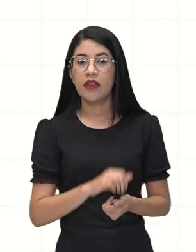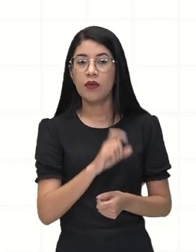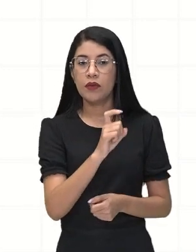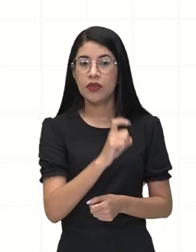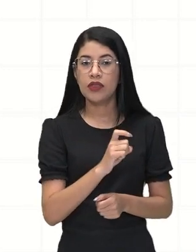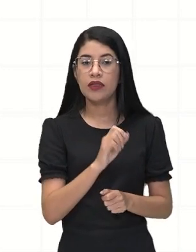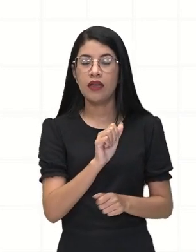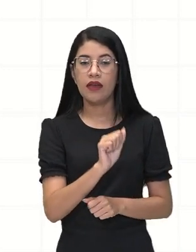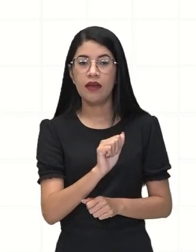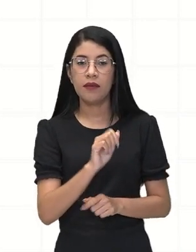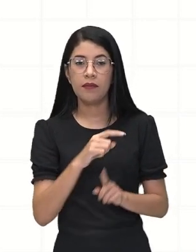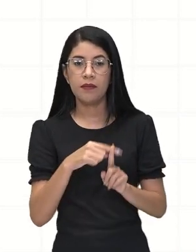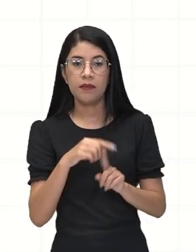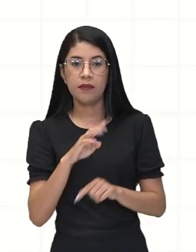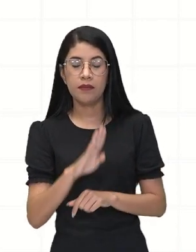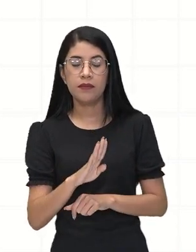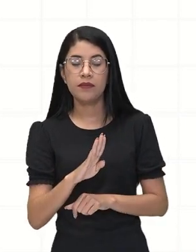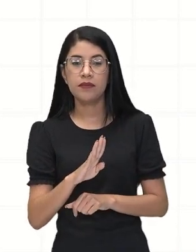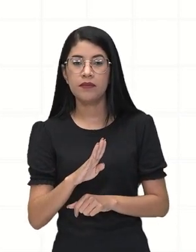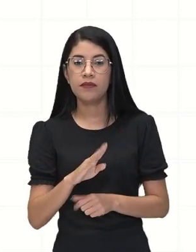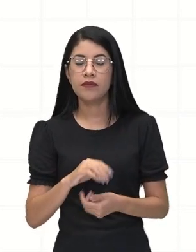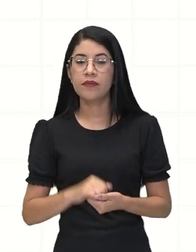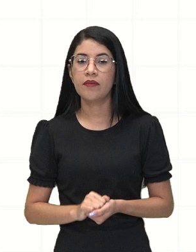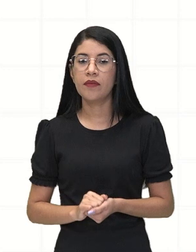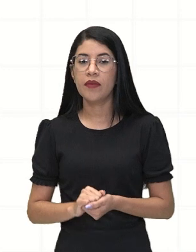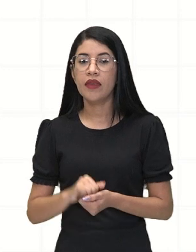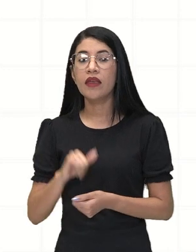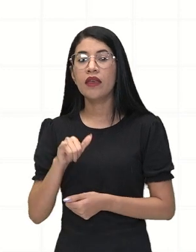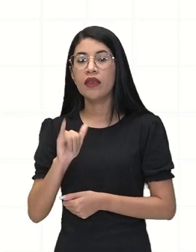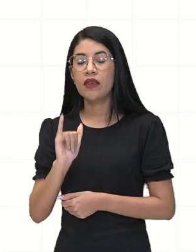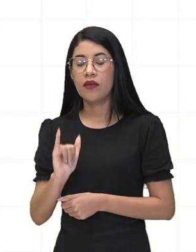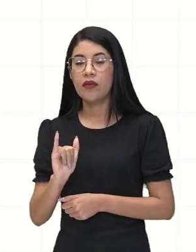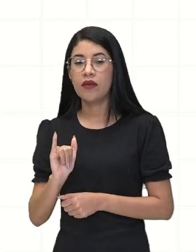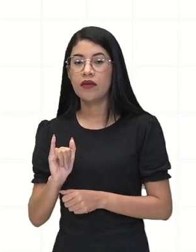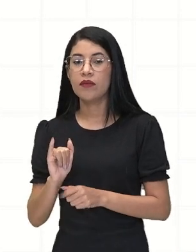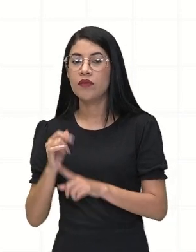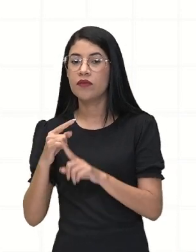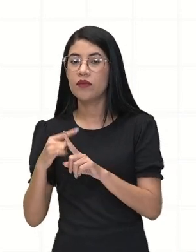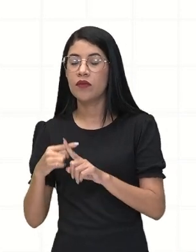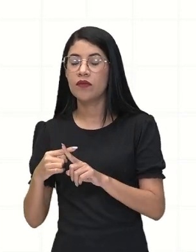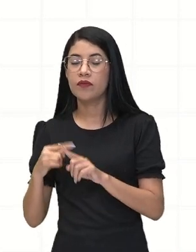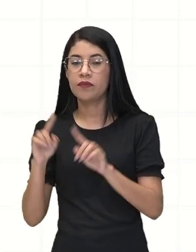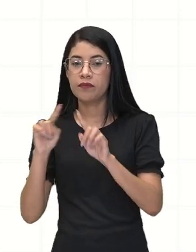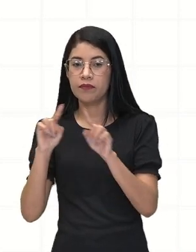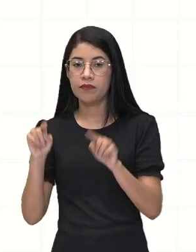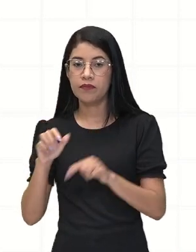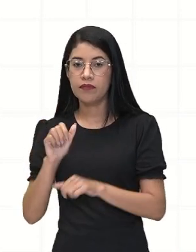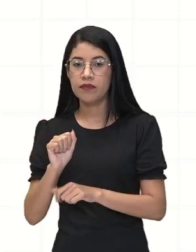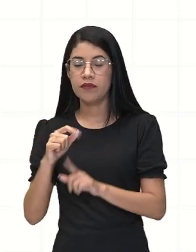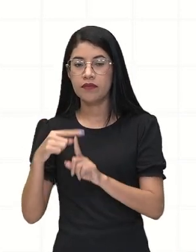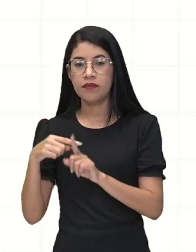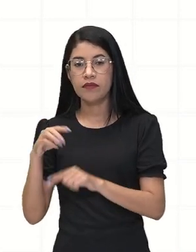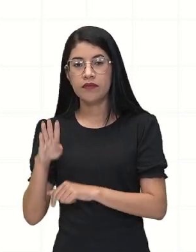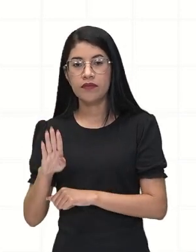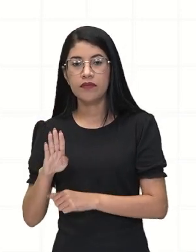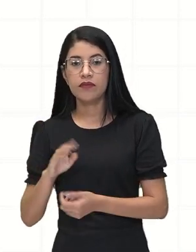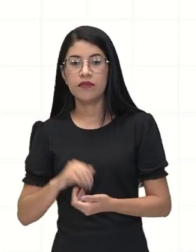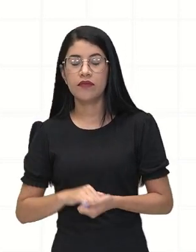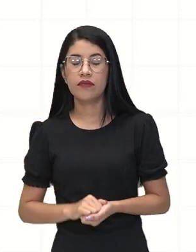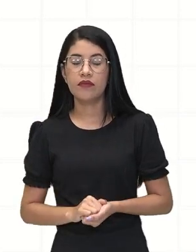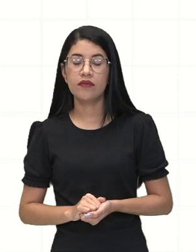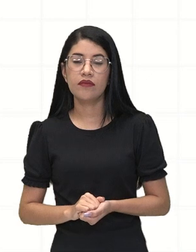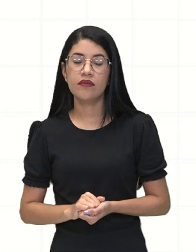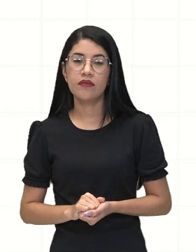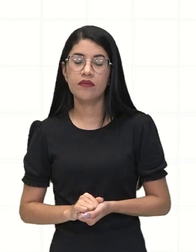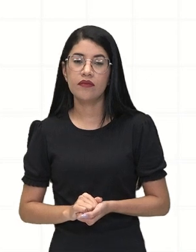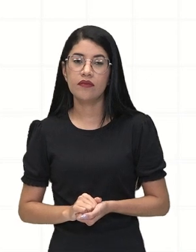BX ficou X vezes A mais B. E no segundo, AY mais BY ficou quem? Y